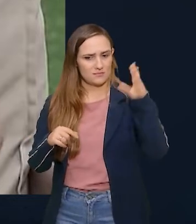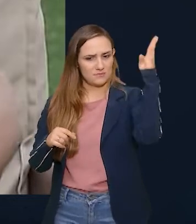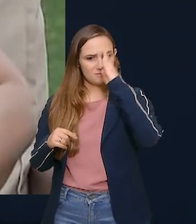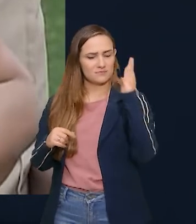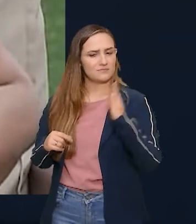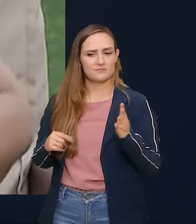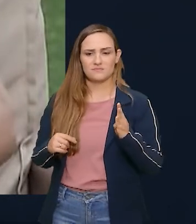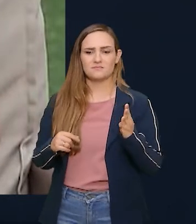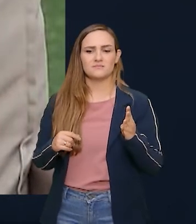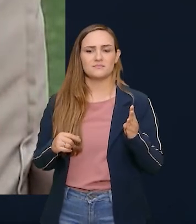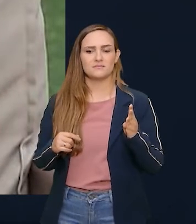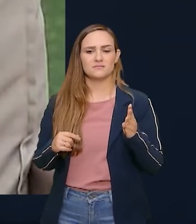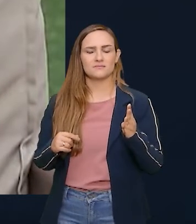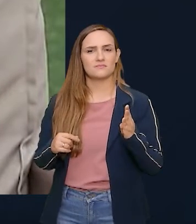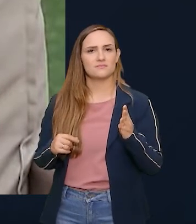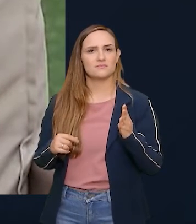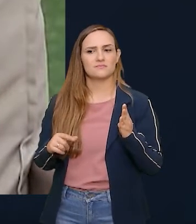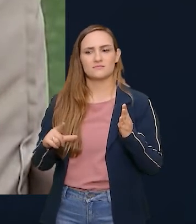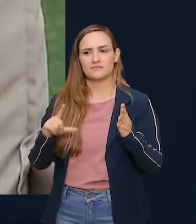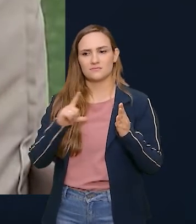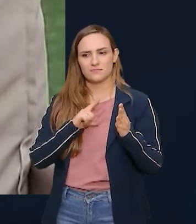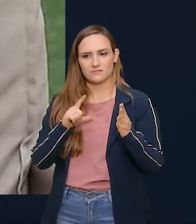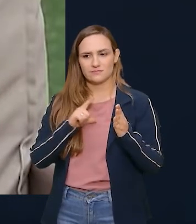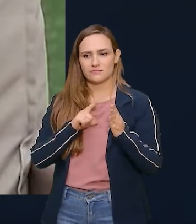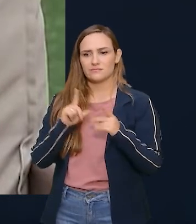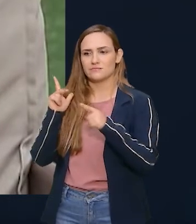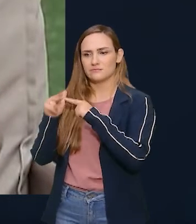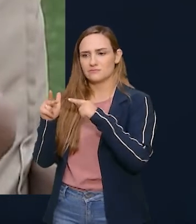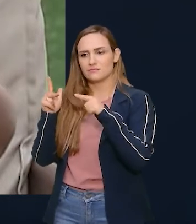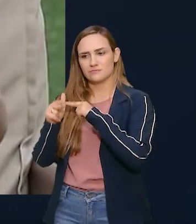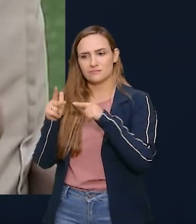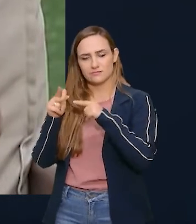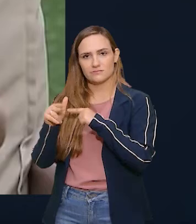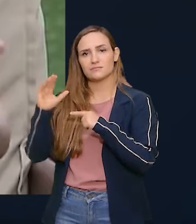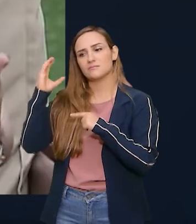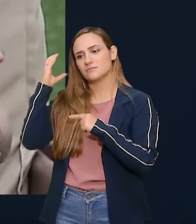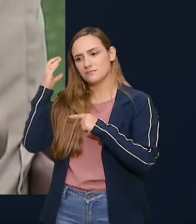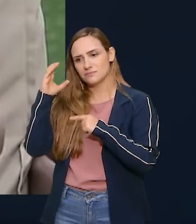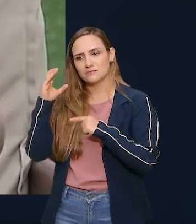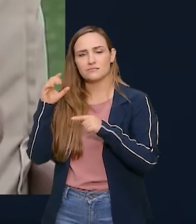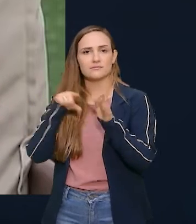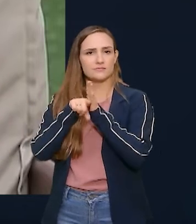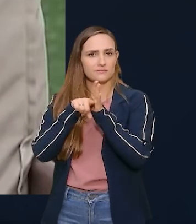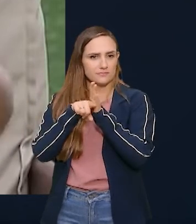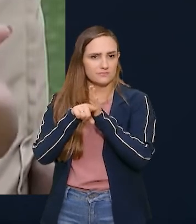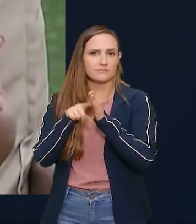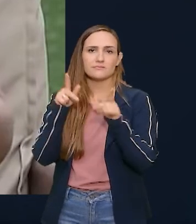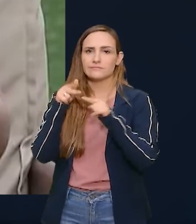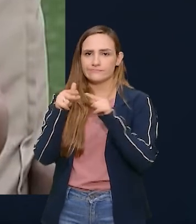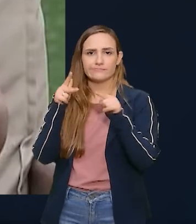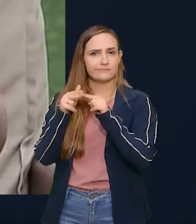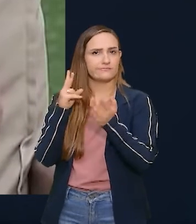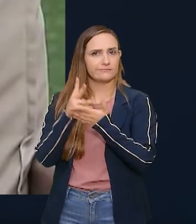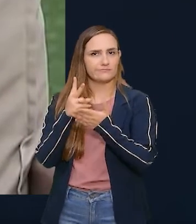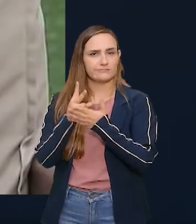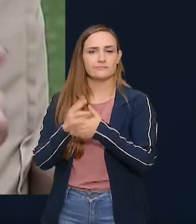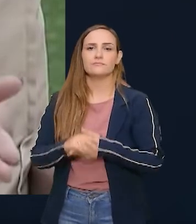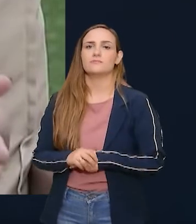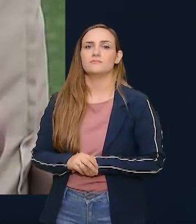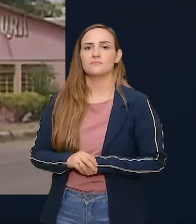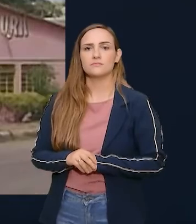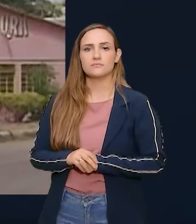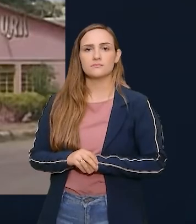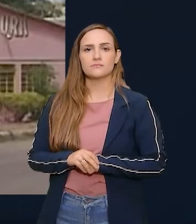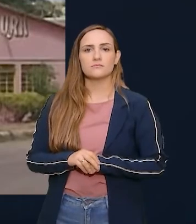em relação a um país como o nosso, que tem sucessivos cortes de verbas para a ciência, por exemplo, para